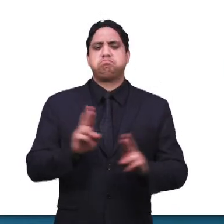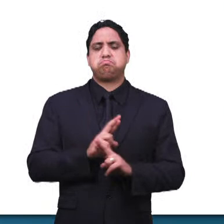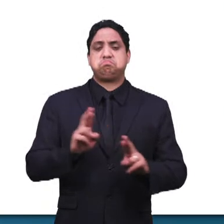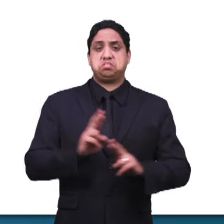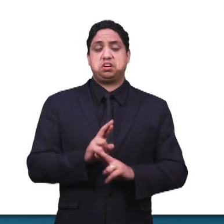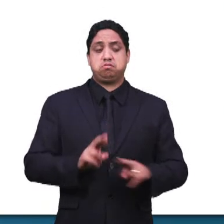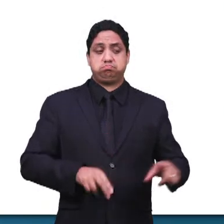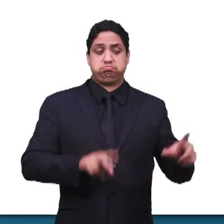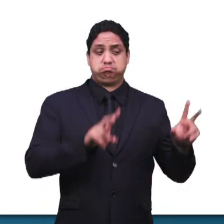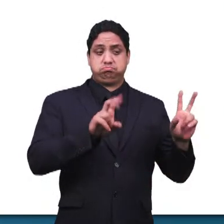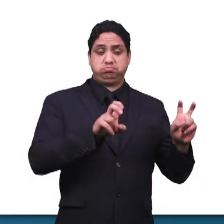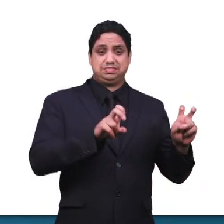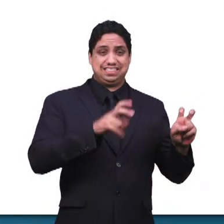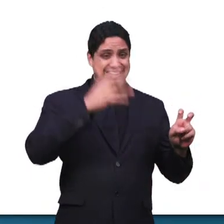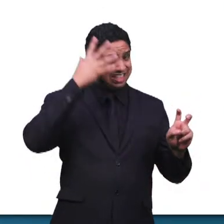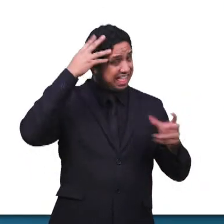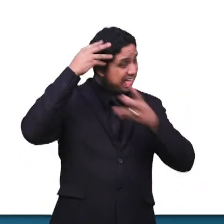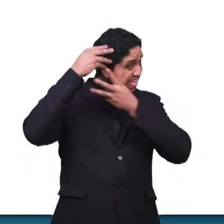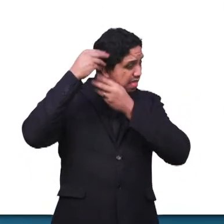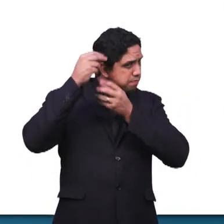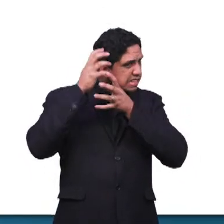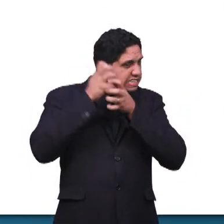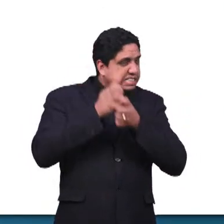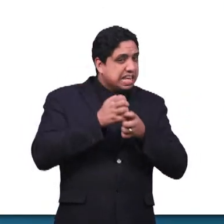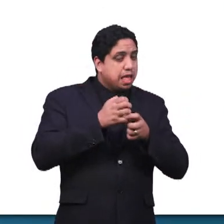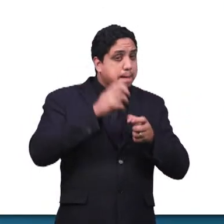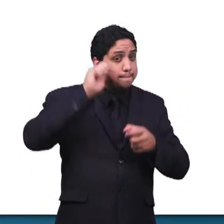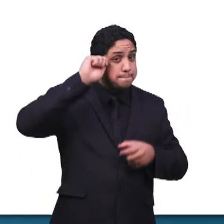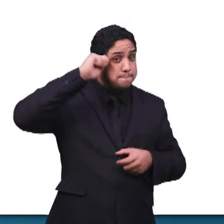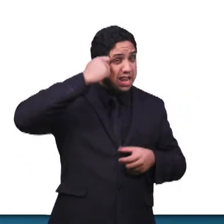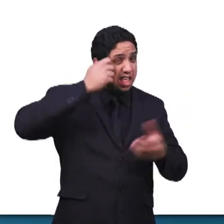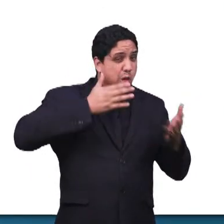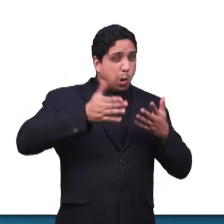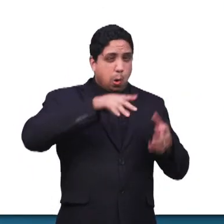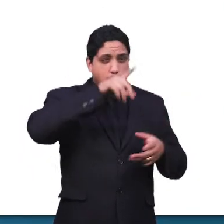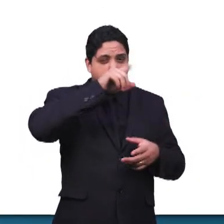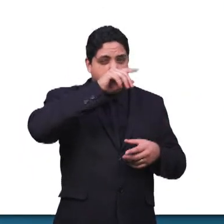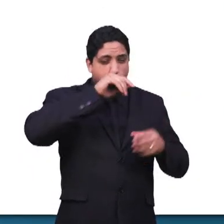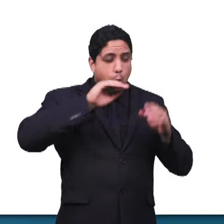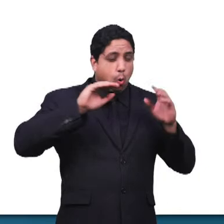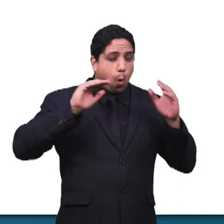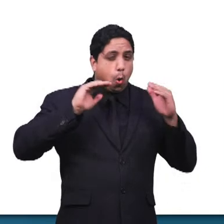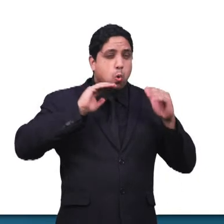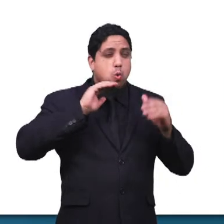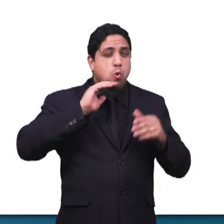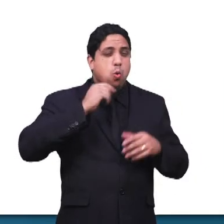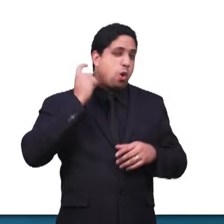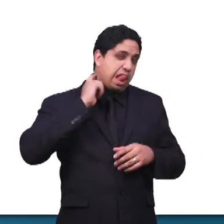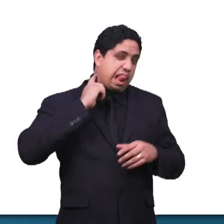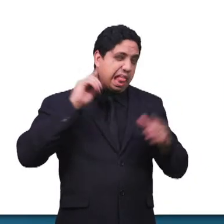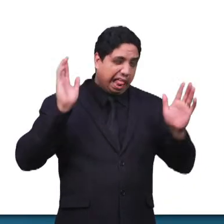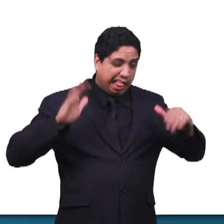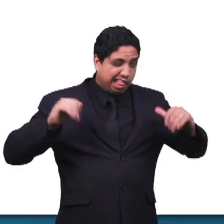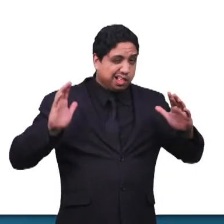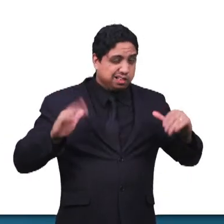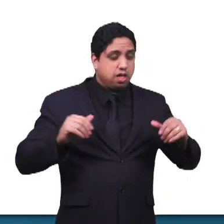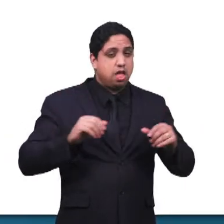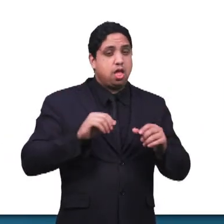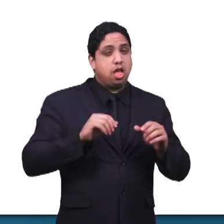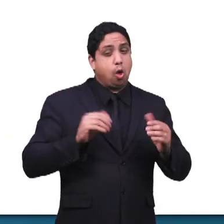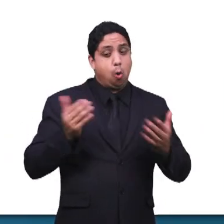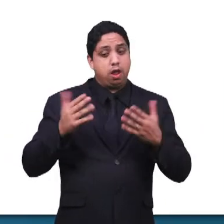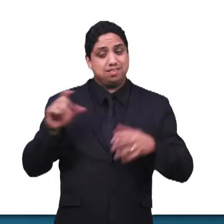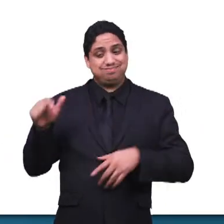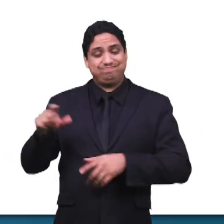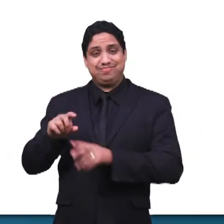expressão "os seus cabelos são crespos, pretos como o corvo", com o que está escrito em Isaías capítulo